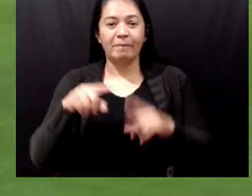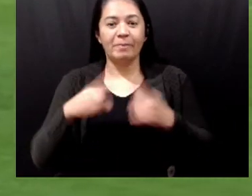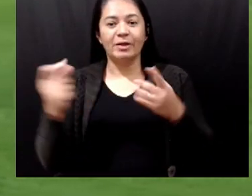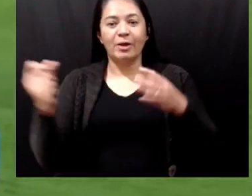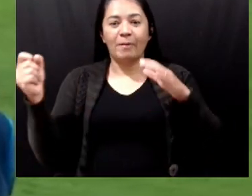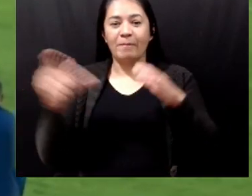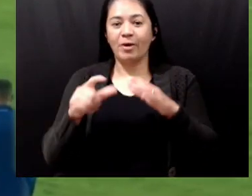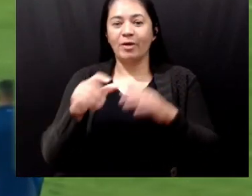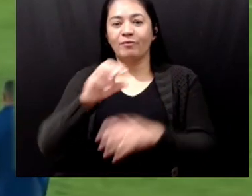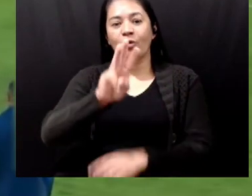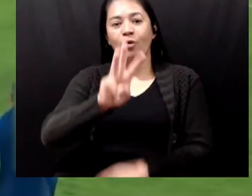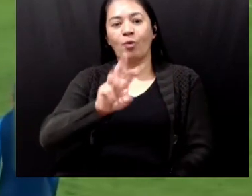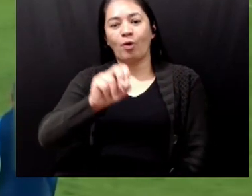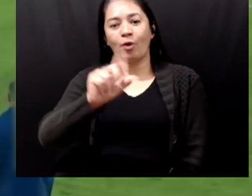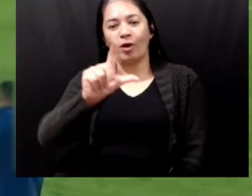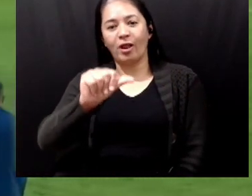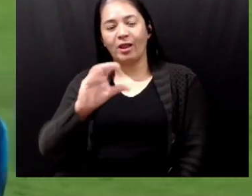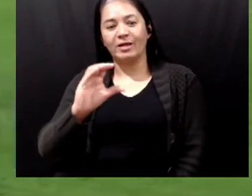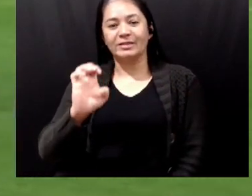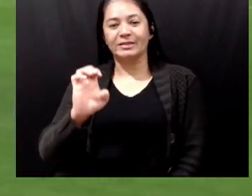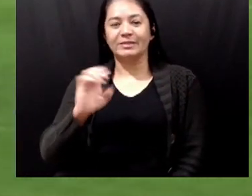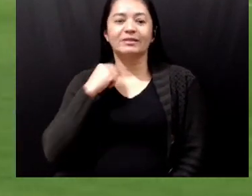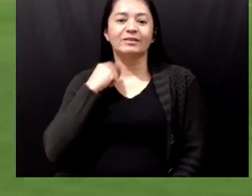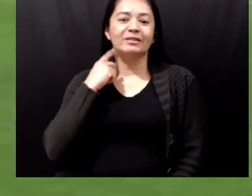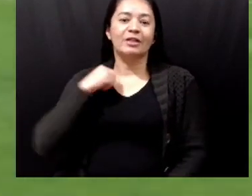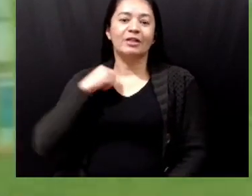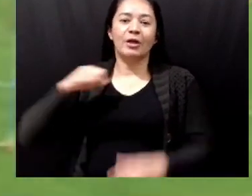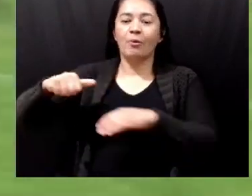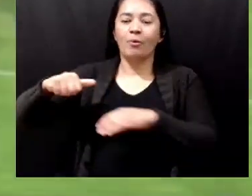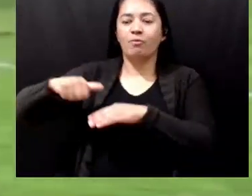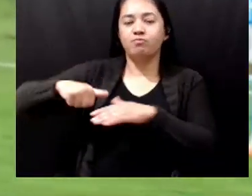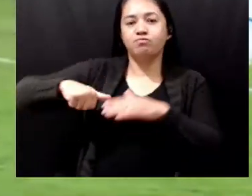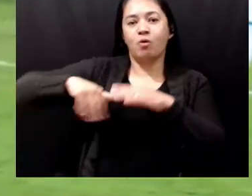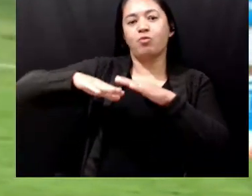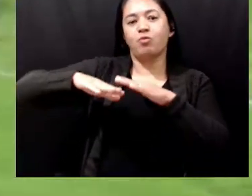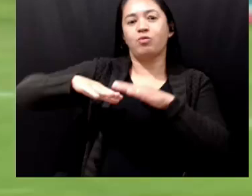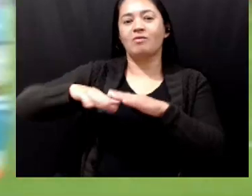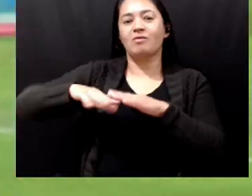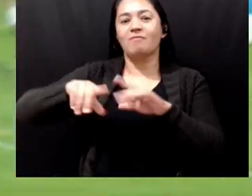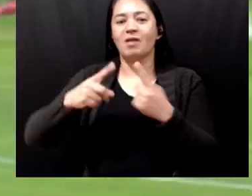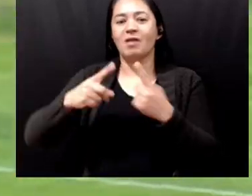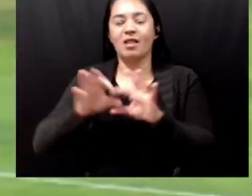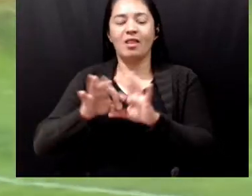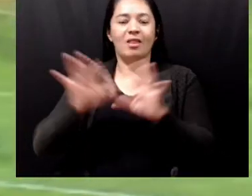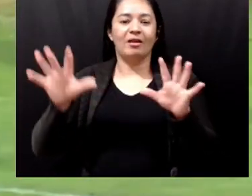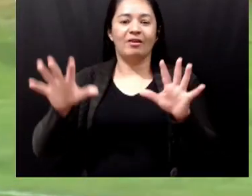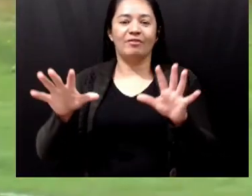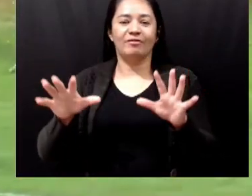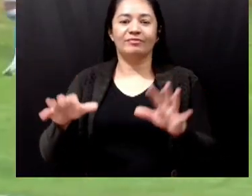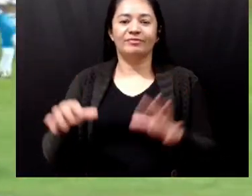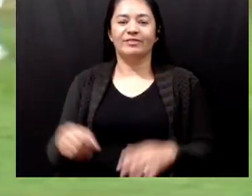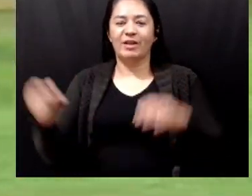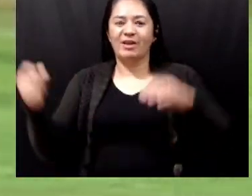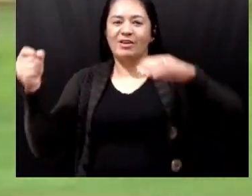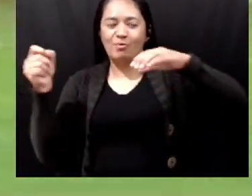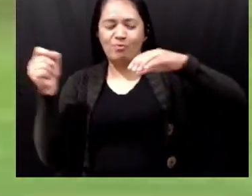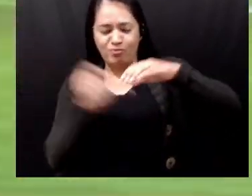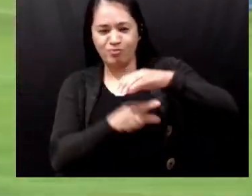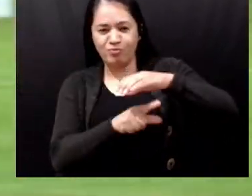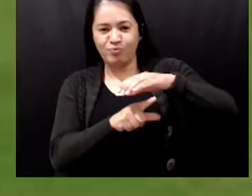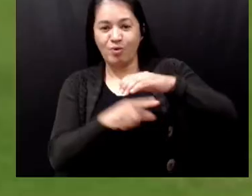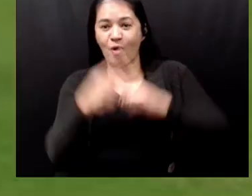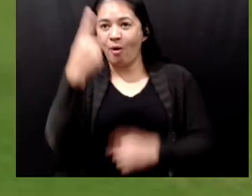chutou nos pés de Caio. O zagueiro livre de marcação mandou para o fundo das redes. 1-0